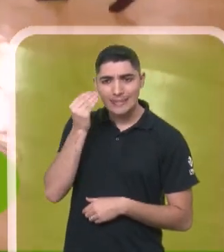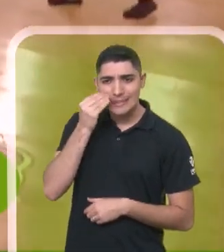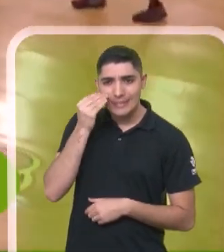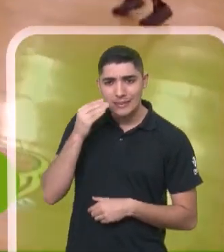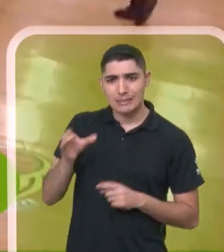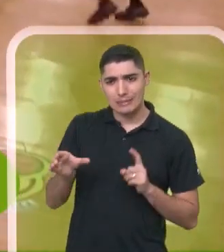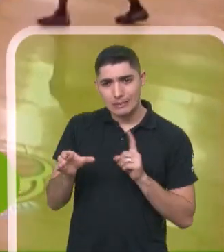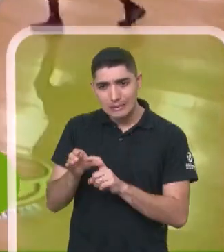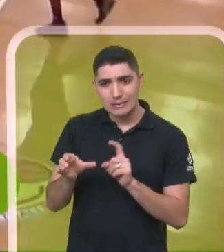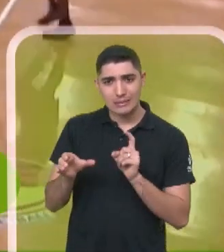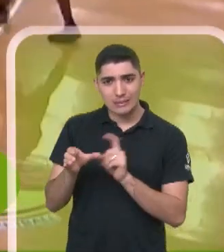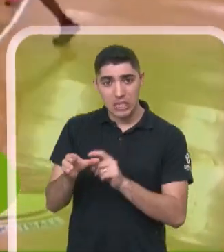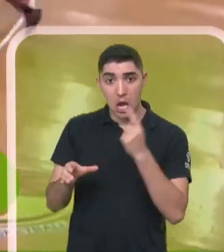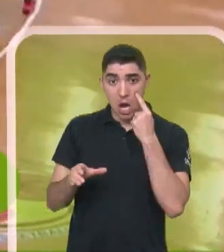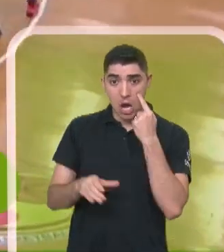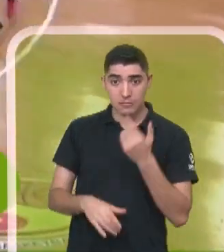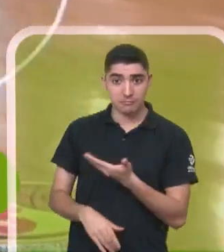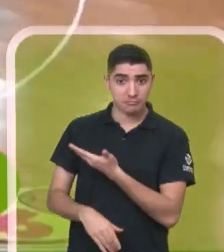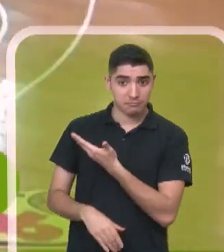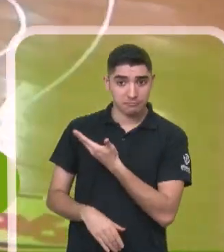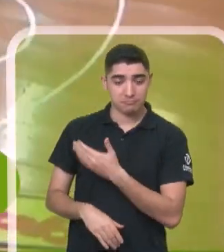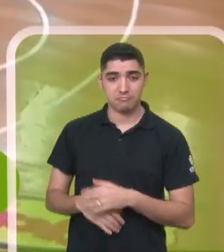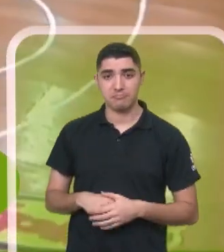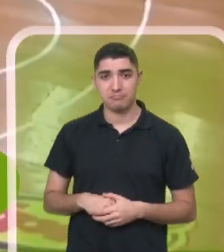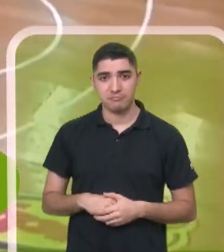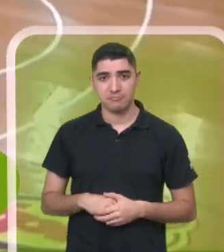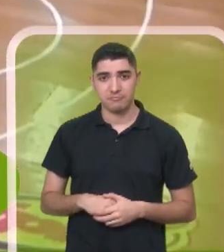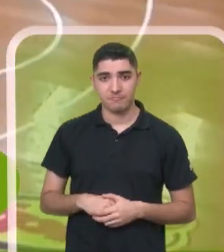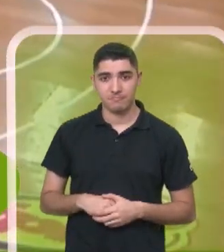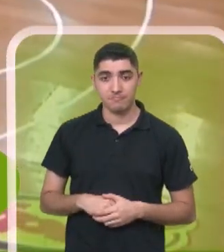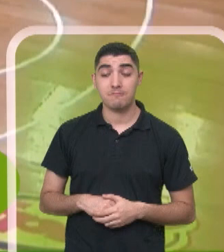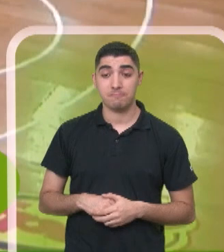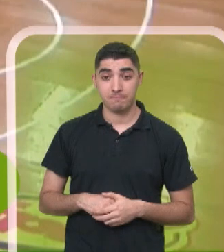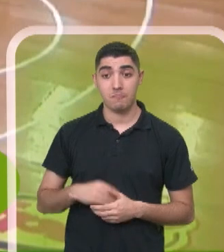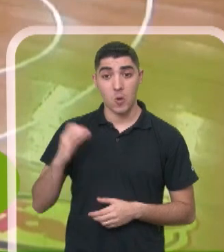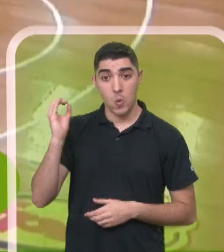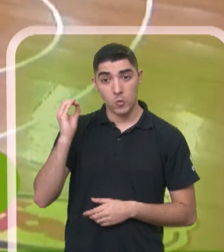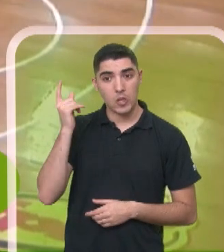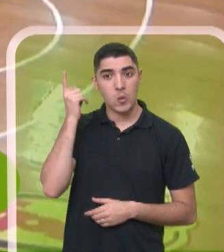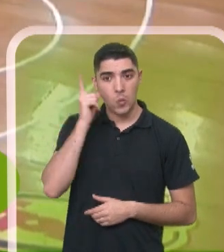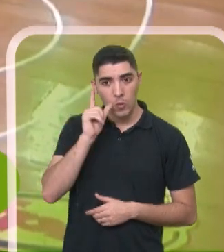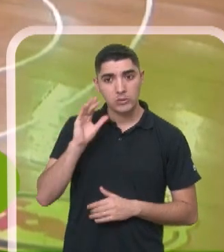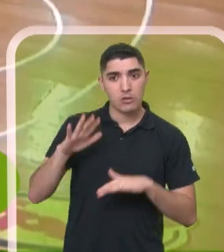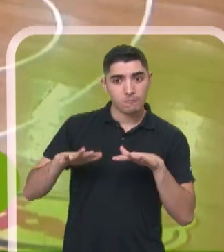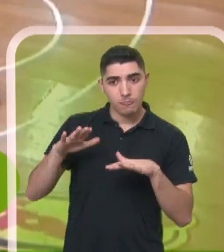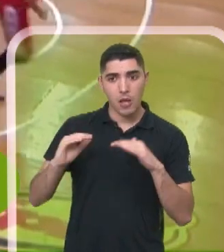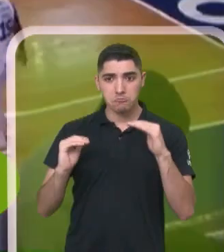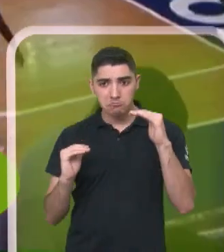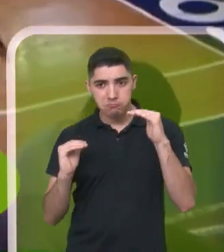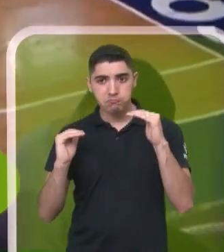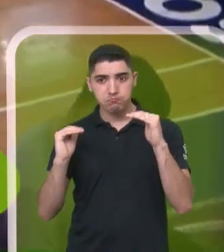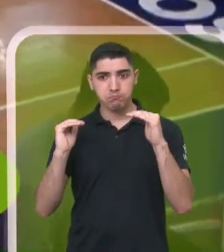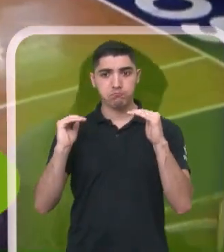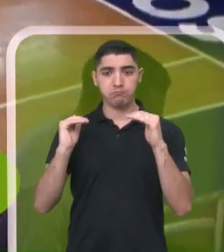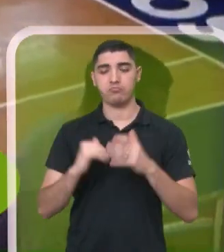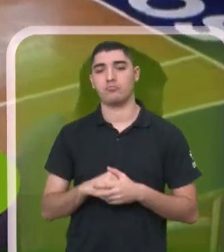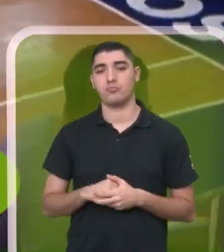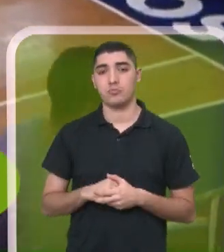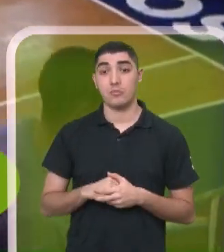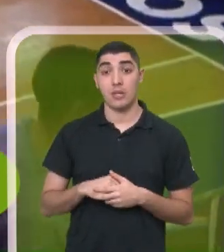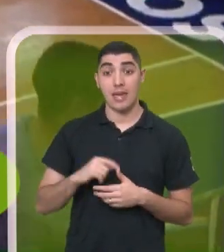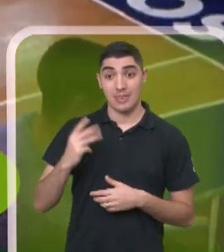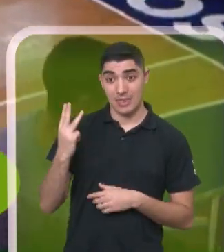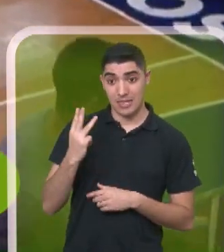podia e mesmo com esse belo passe de Paulinho Boracini, os visitantes descontavam em bolas de garrafão. Assim, o